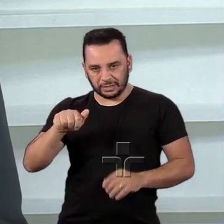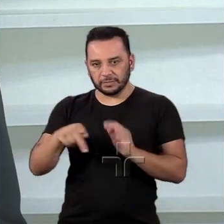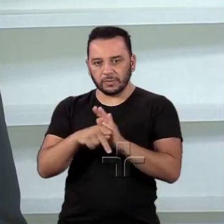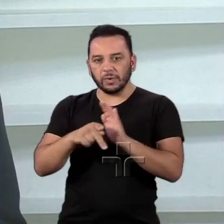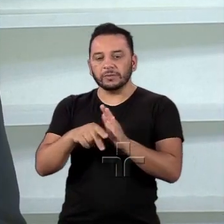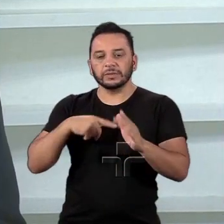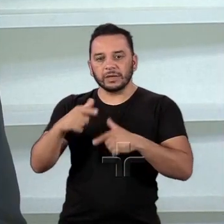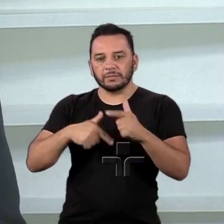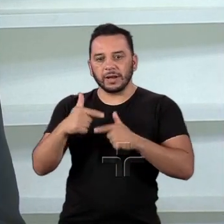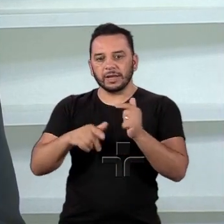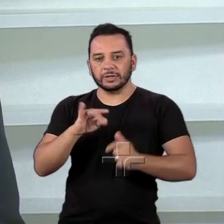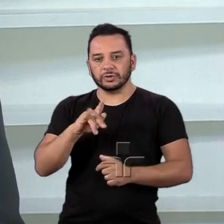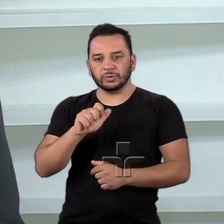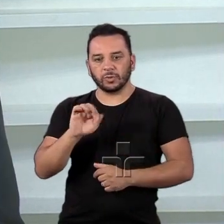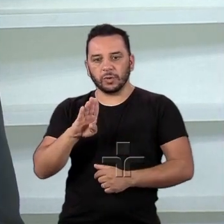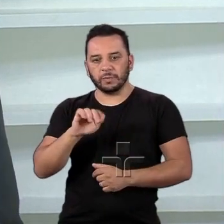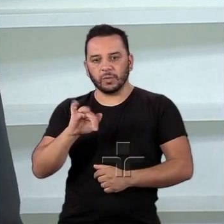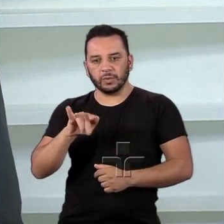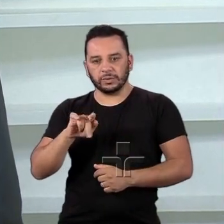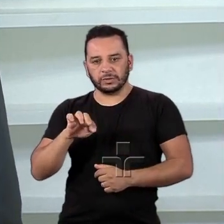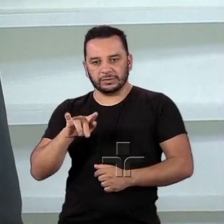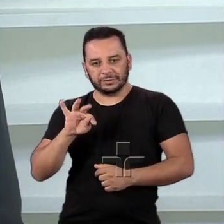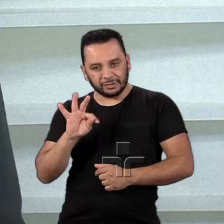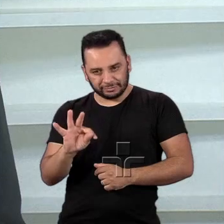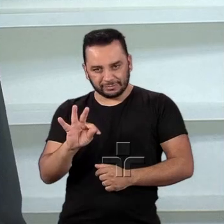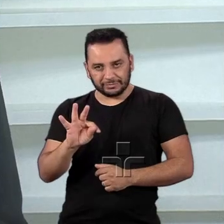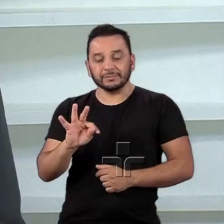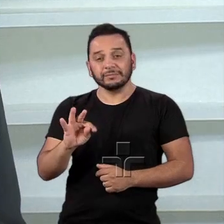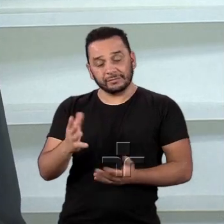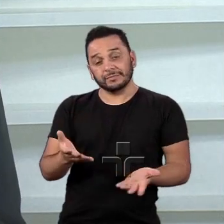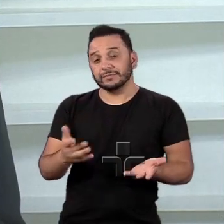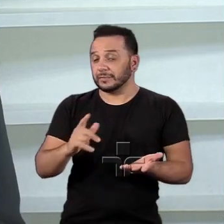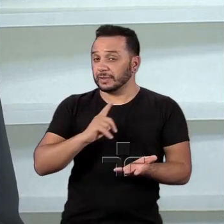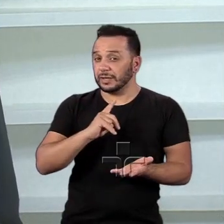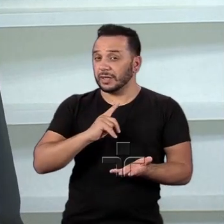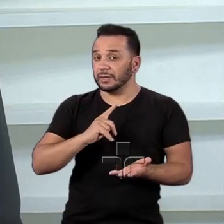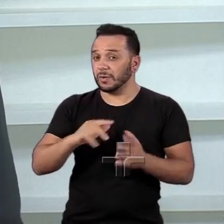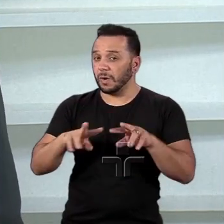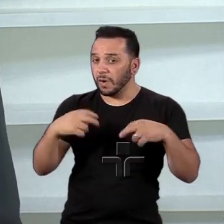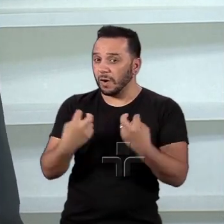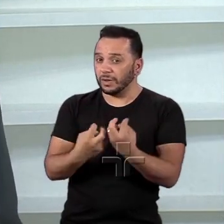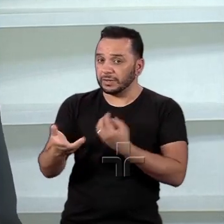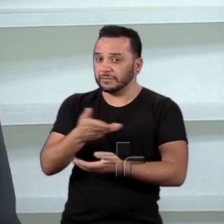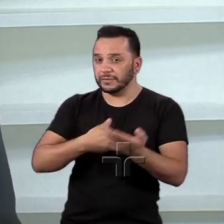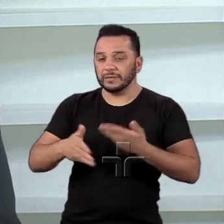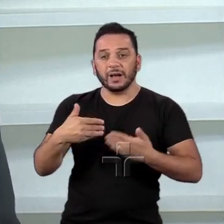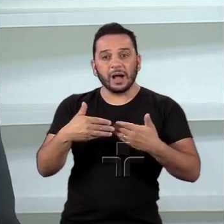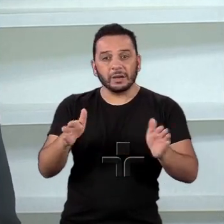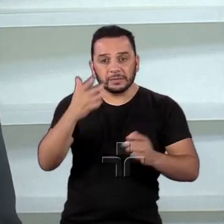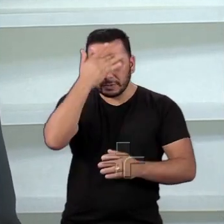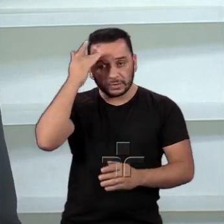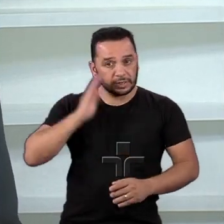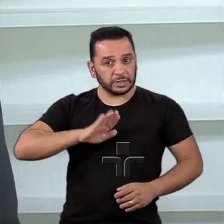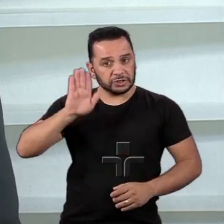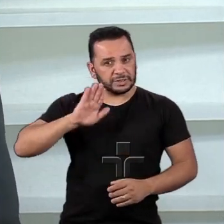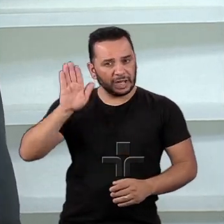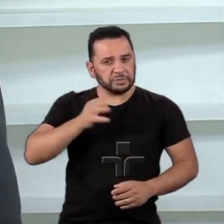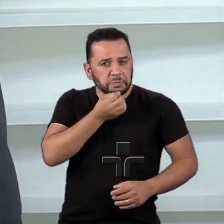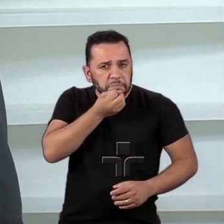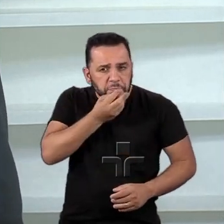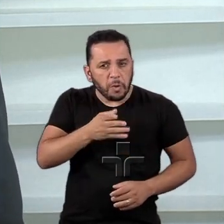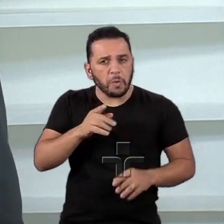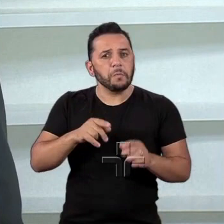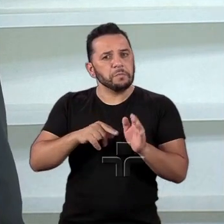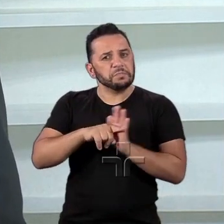O Roda Viva vem abrindo o programa desde abril para que os candidatos mais bem situados nas pesquisas apresentem